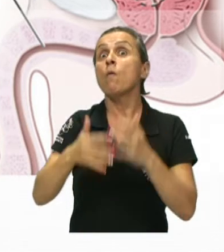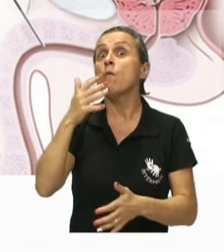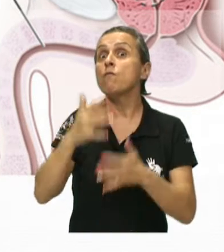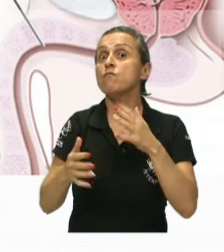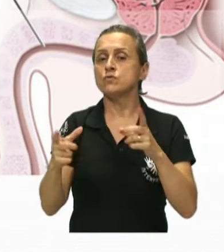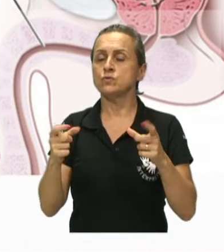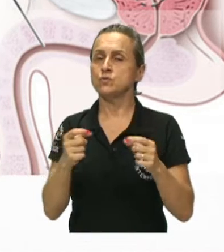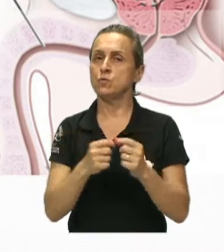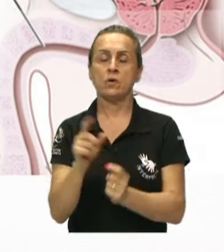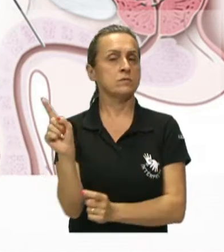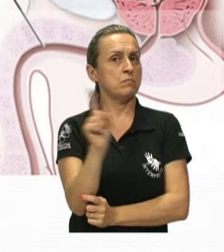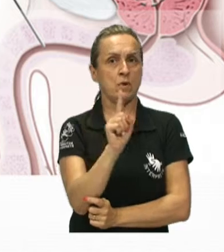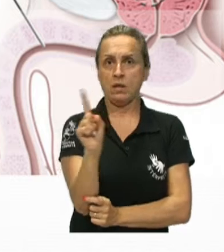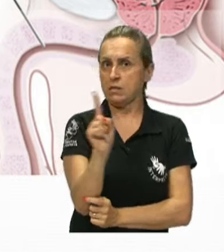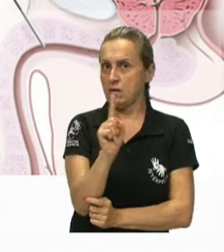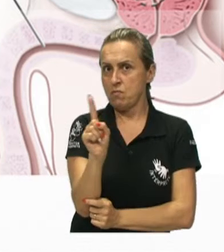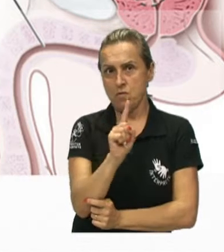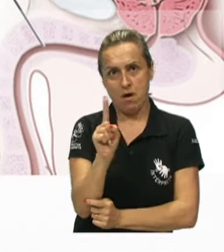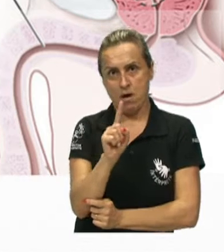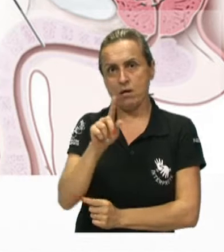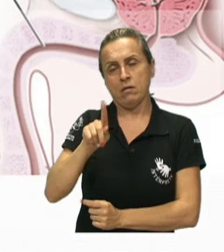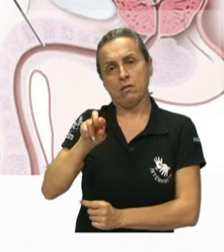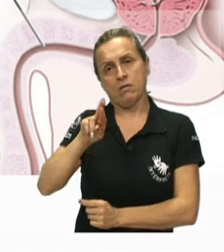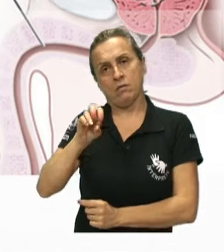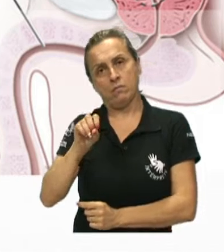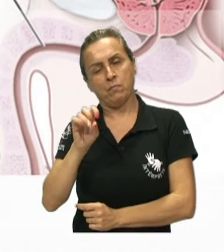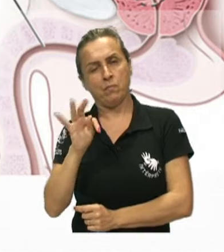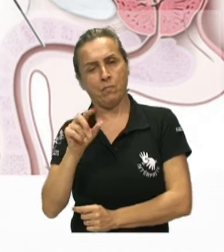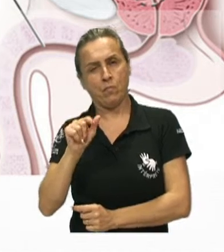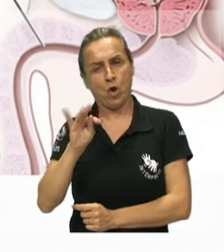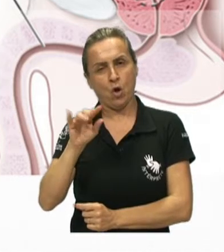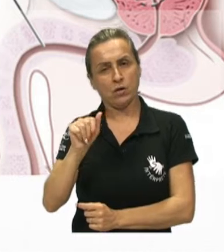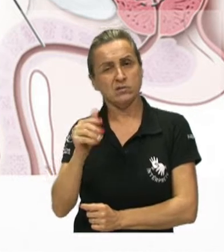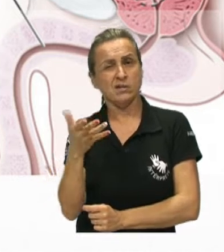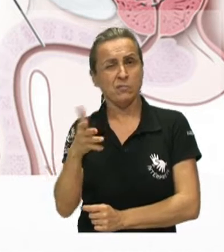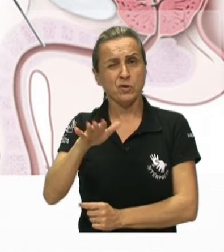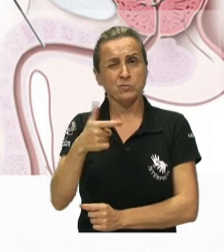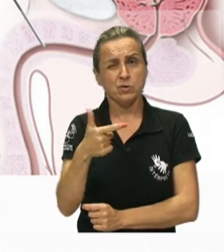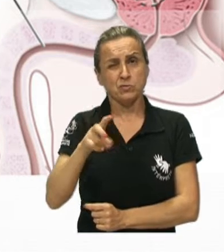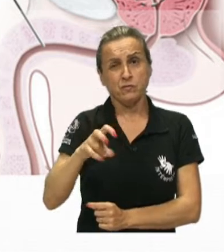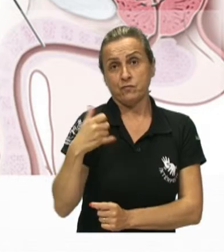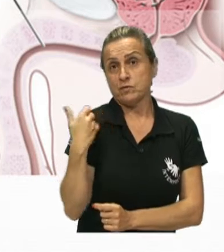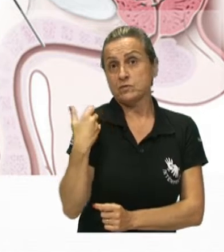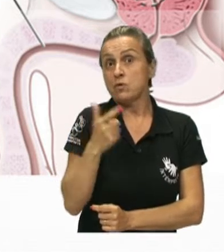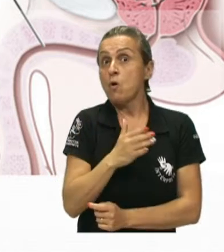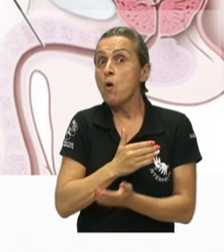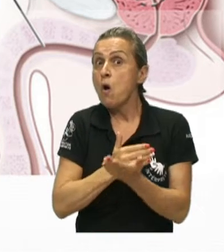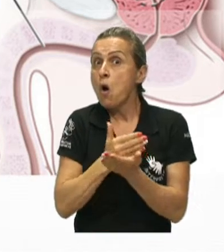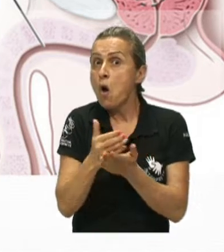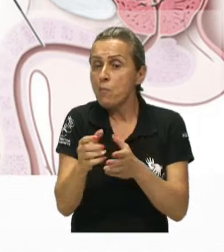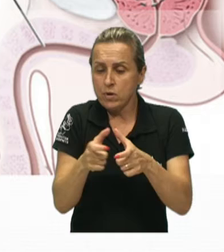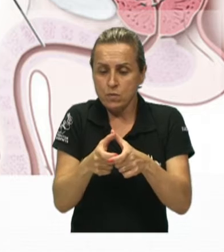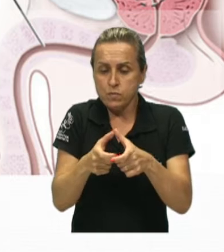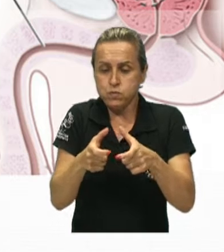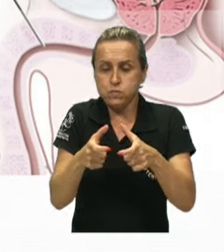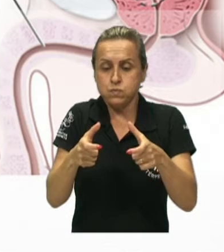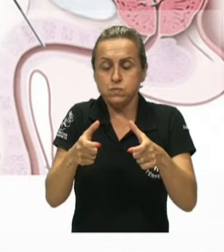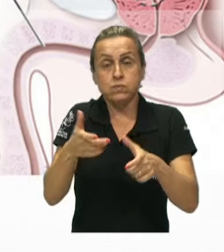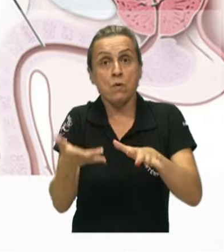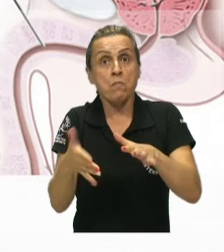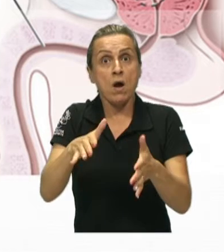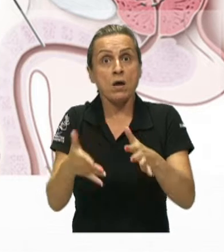a próstata, a partir de uma determinada idade, a partir de 25 anos de idade, ela começa a crescer de modo indefinido em algumas